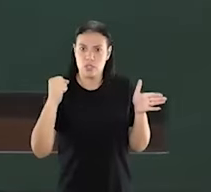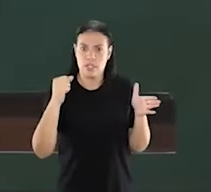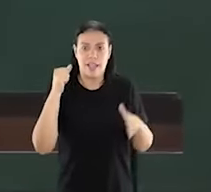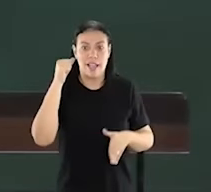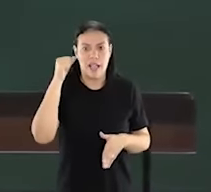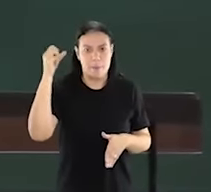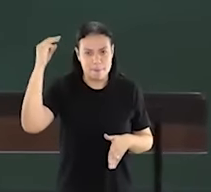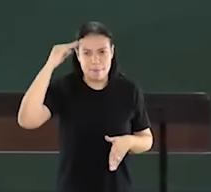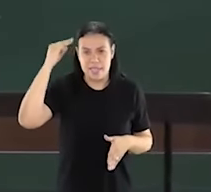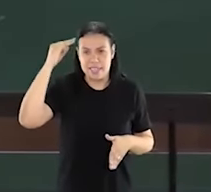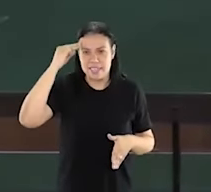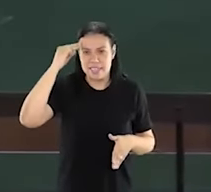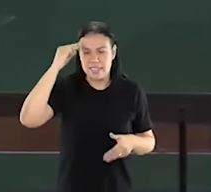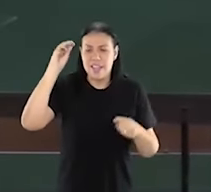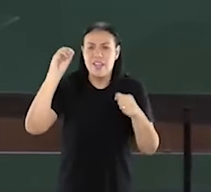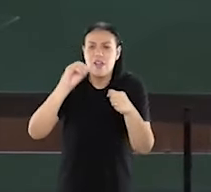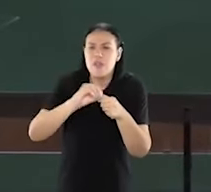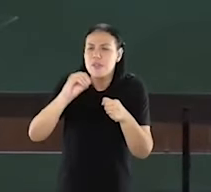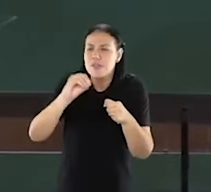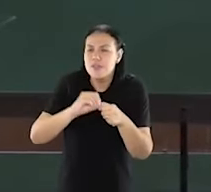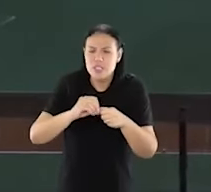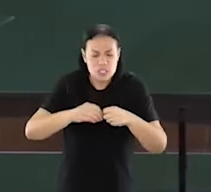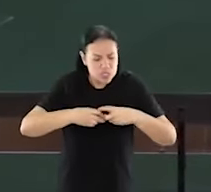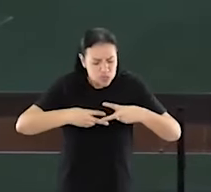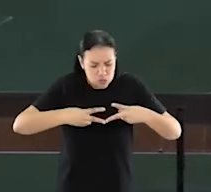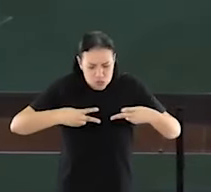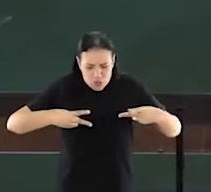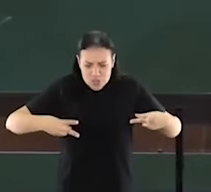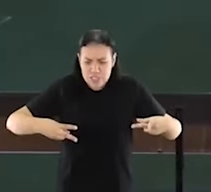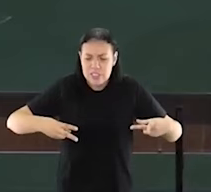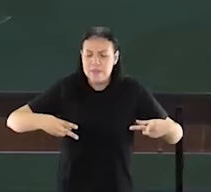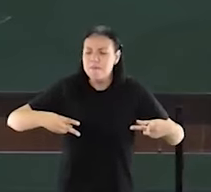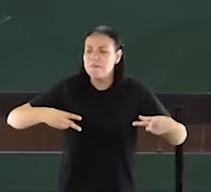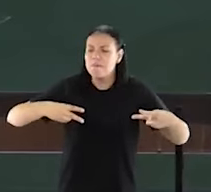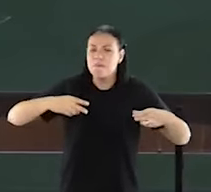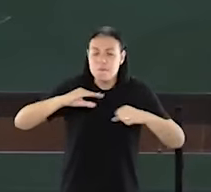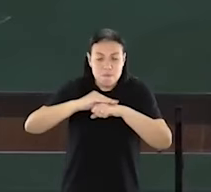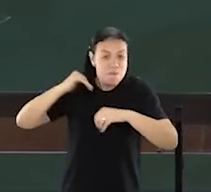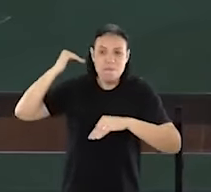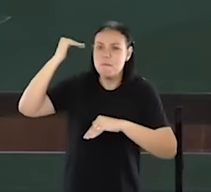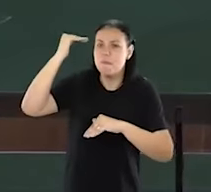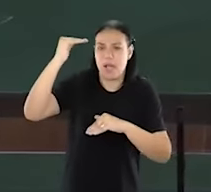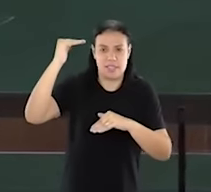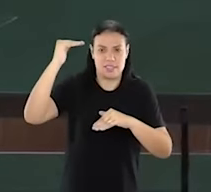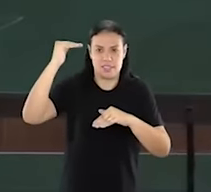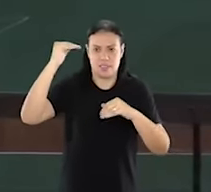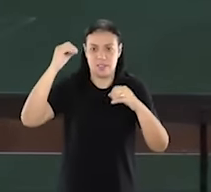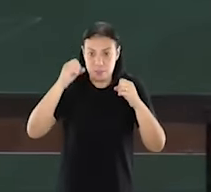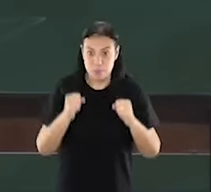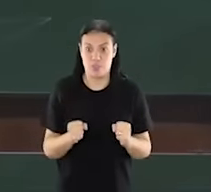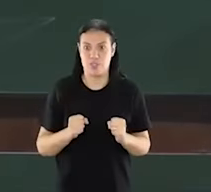pôde. Deus nunca vai requerer de nós o que nós não podemos.